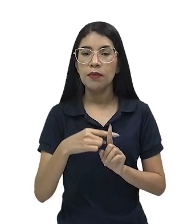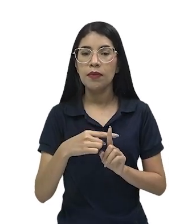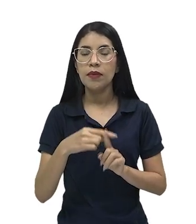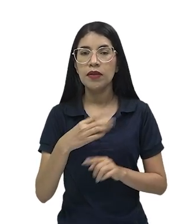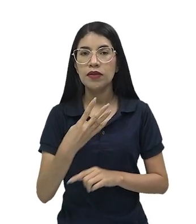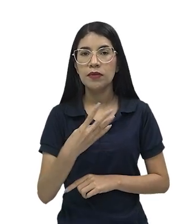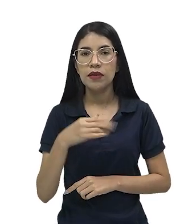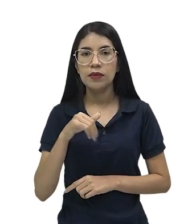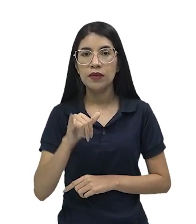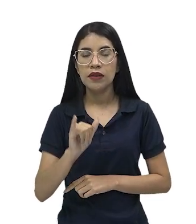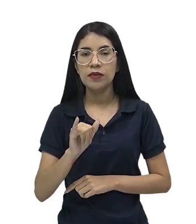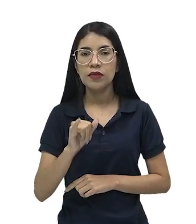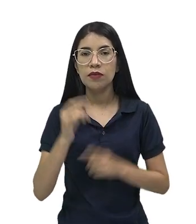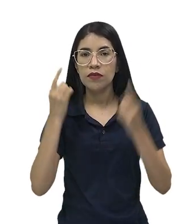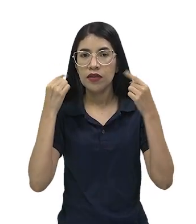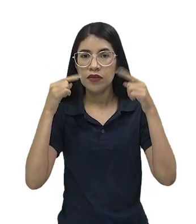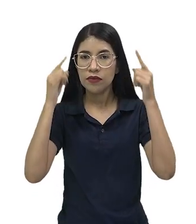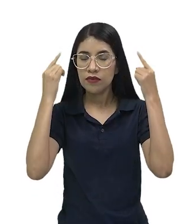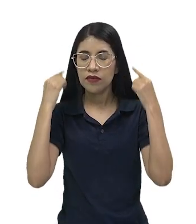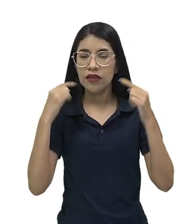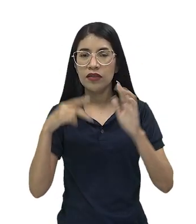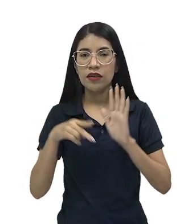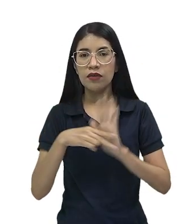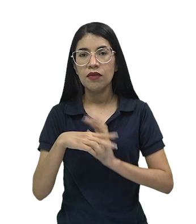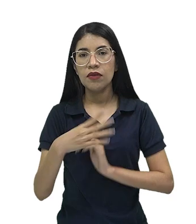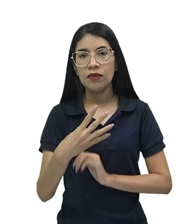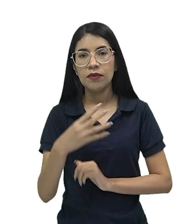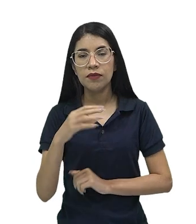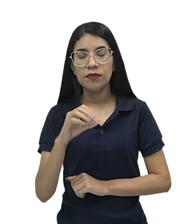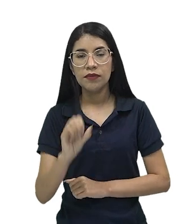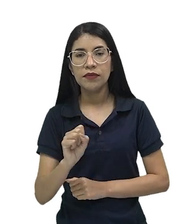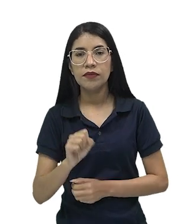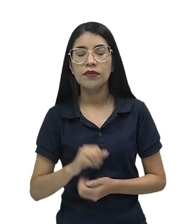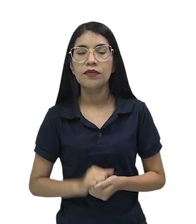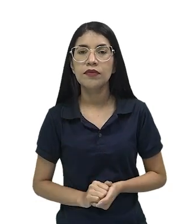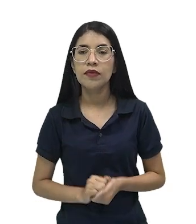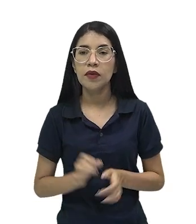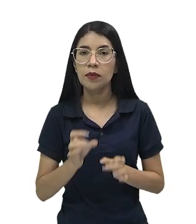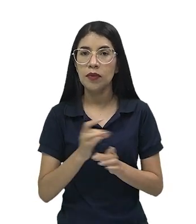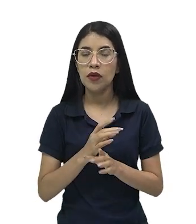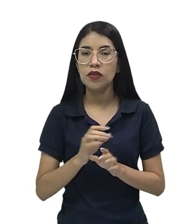das ovelhas, isto aqui é igual a 48. Olha, tá aqui, você pegou,